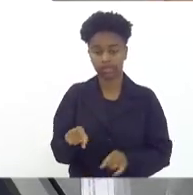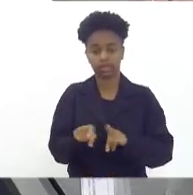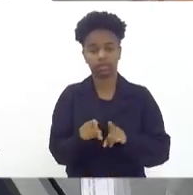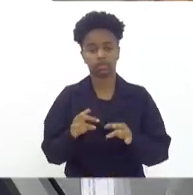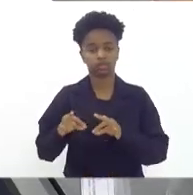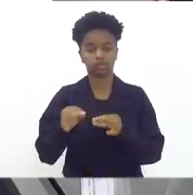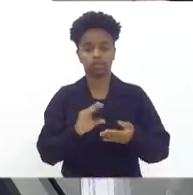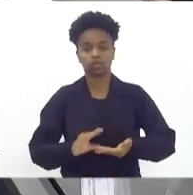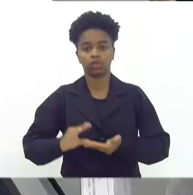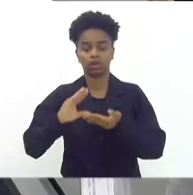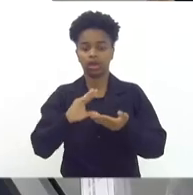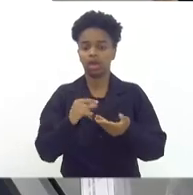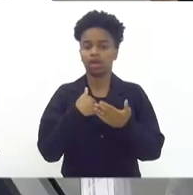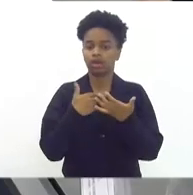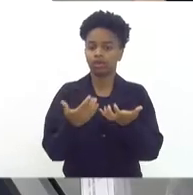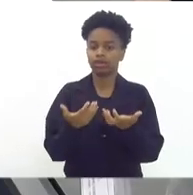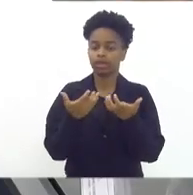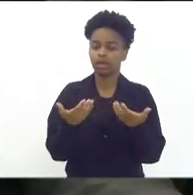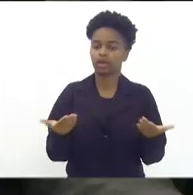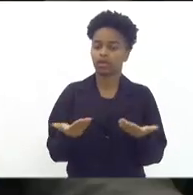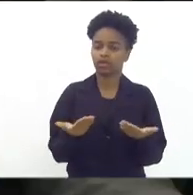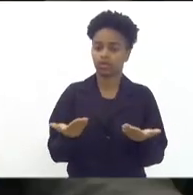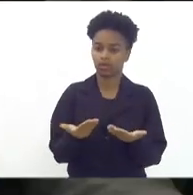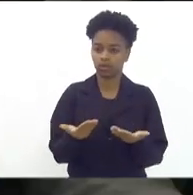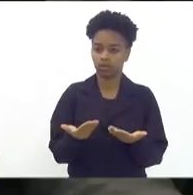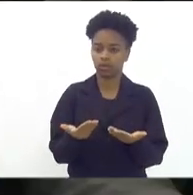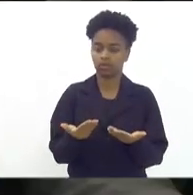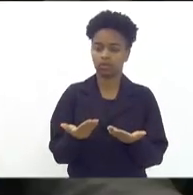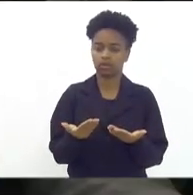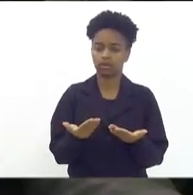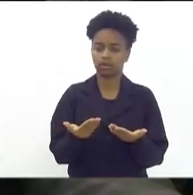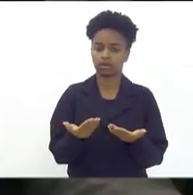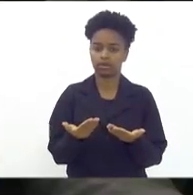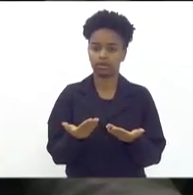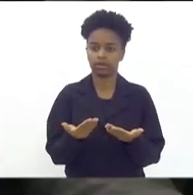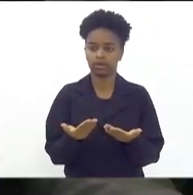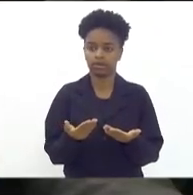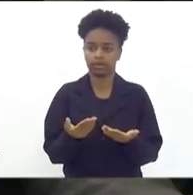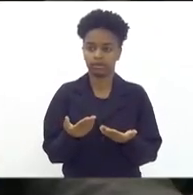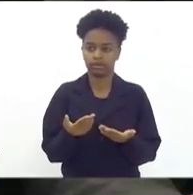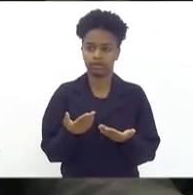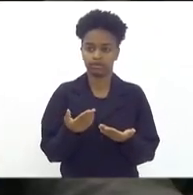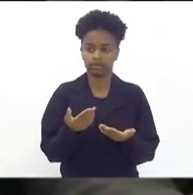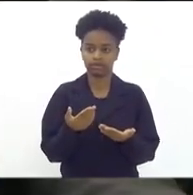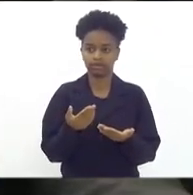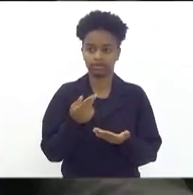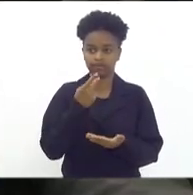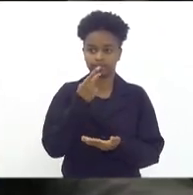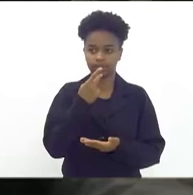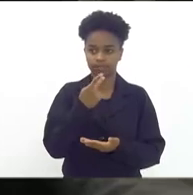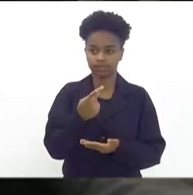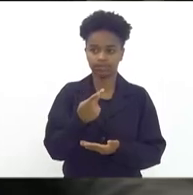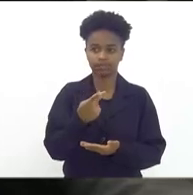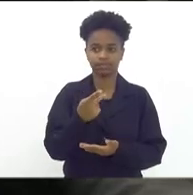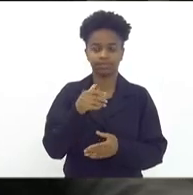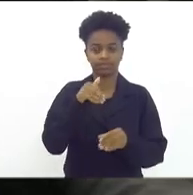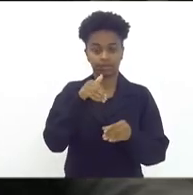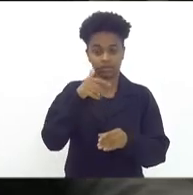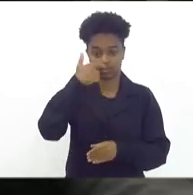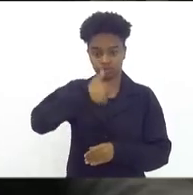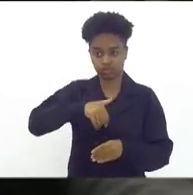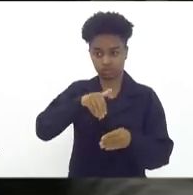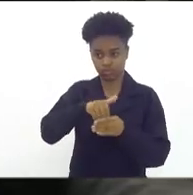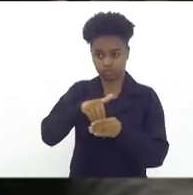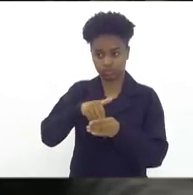eu quero aqui Presidente nesse momento me colocar na função no caso de eleitor Por que